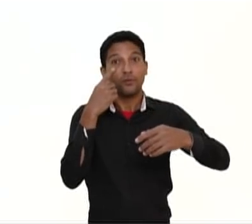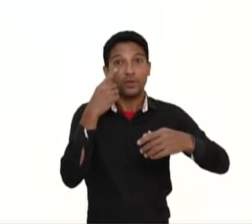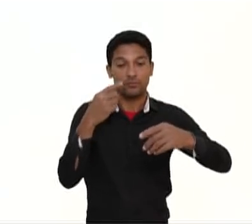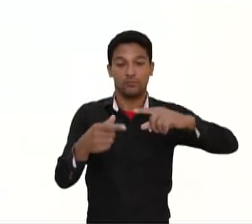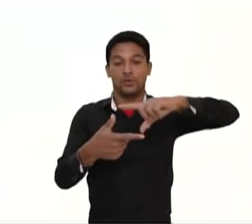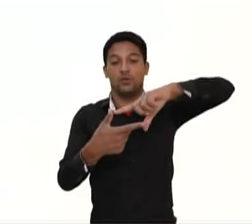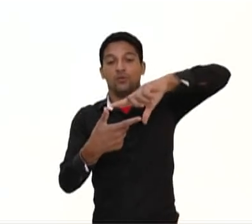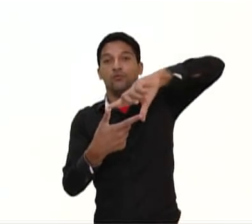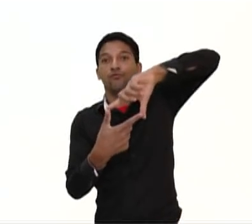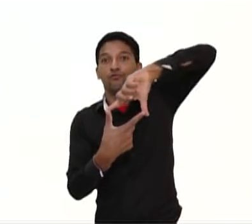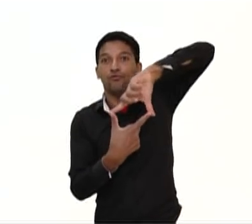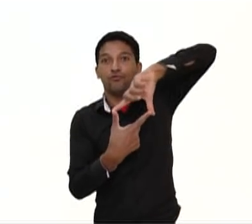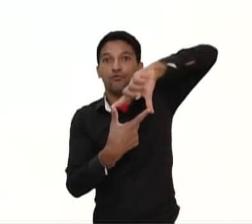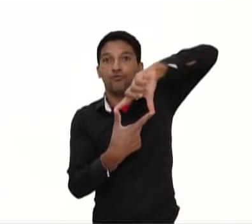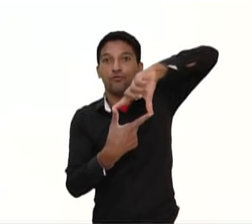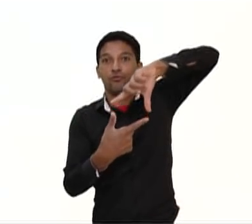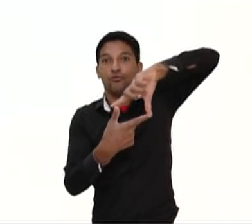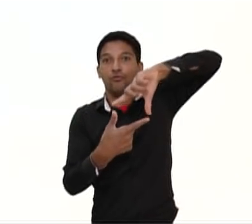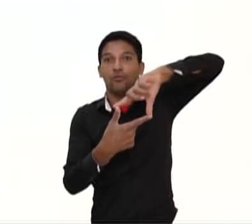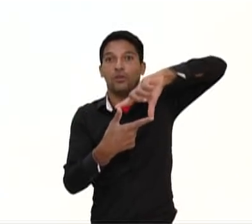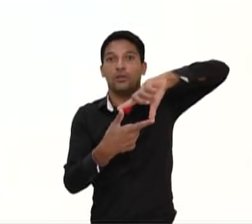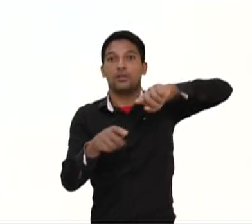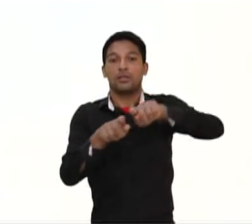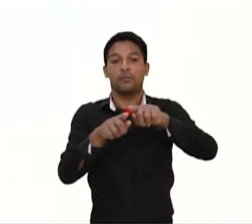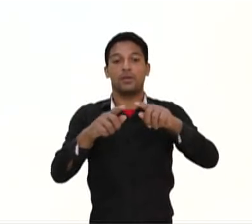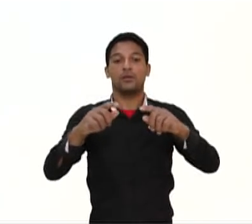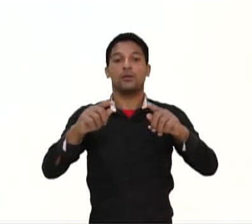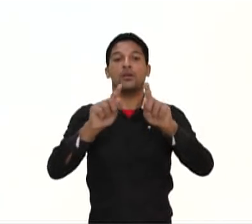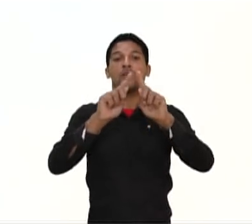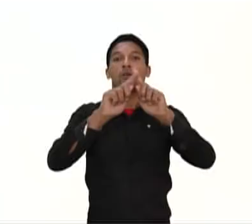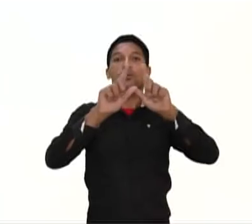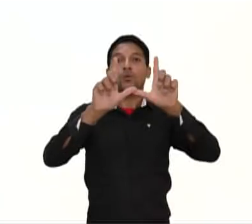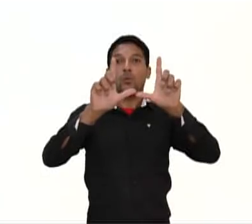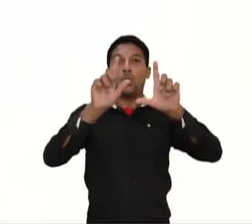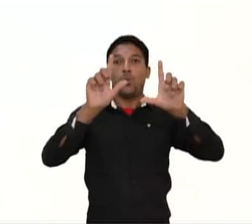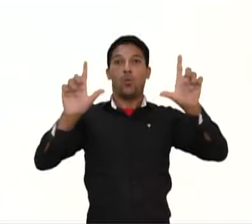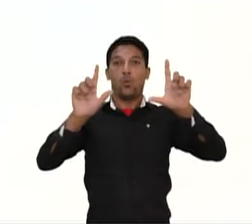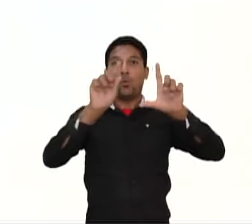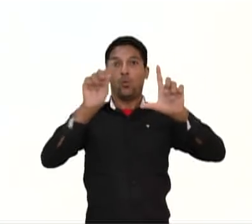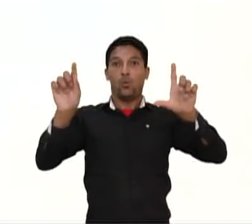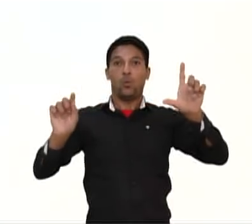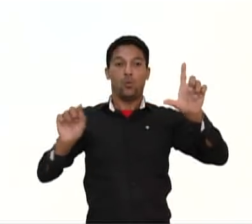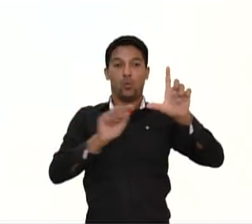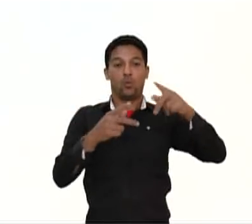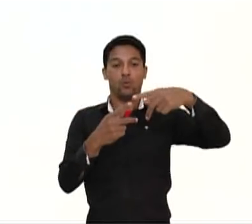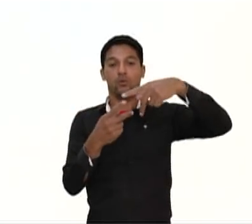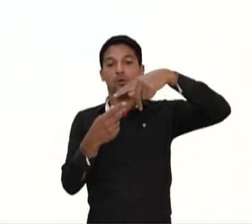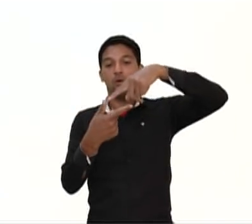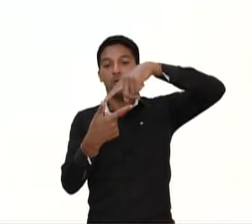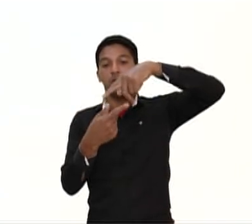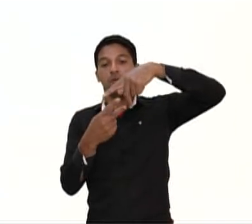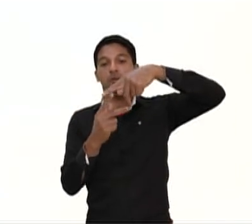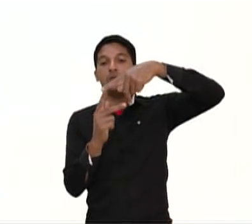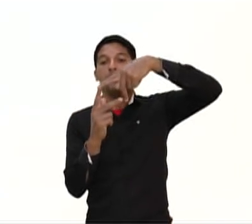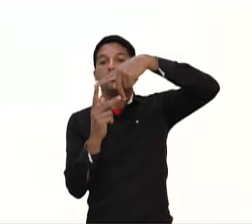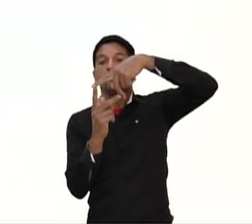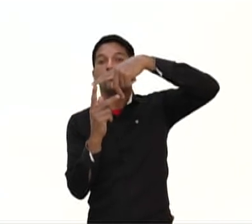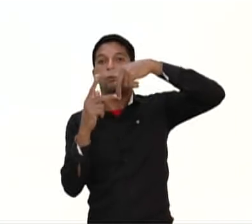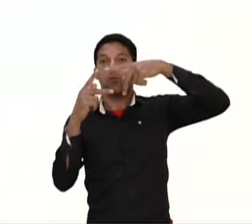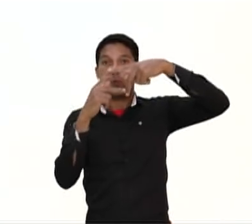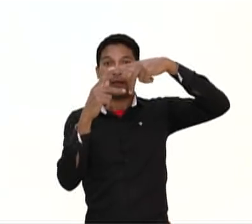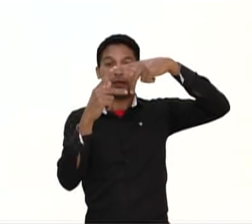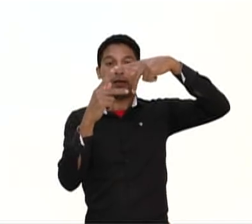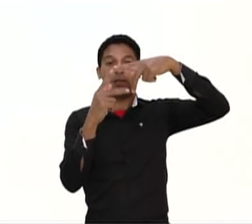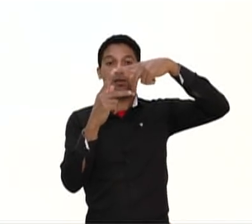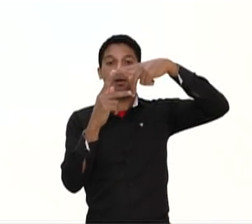propriamente dito, o retângulo, o quadrado e o losango. Tá? Os quatro tipos. Além disso,